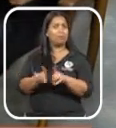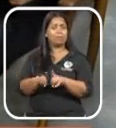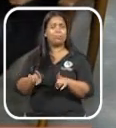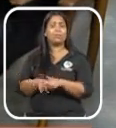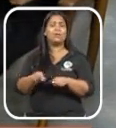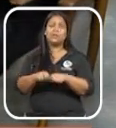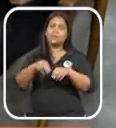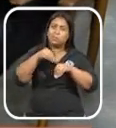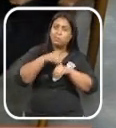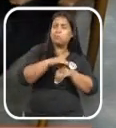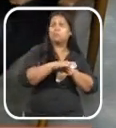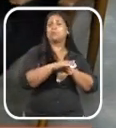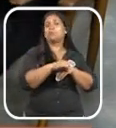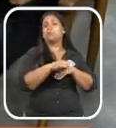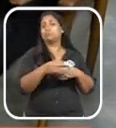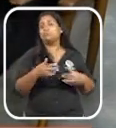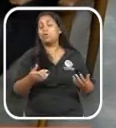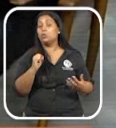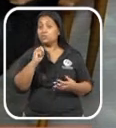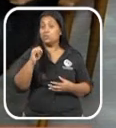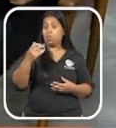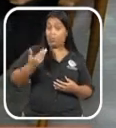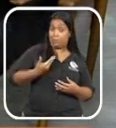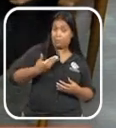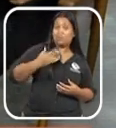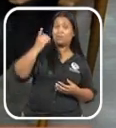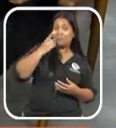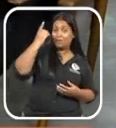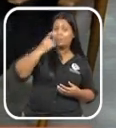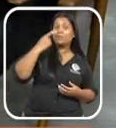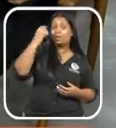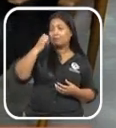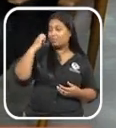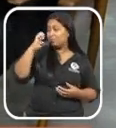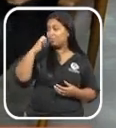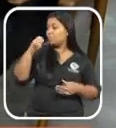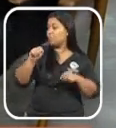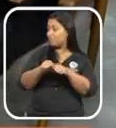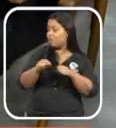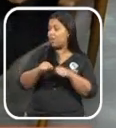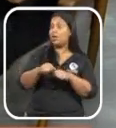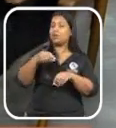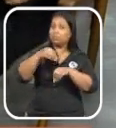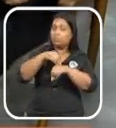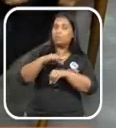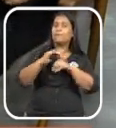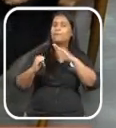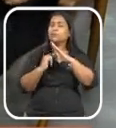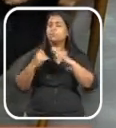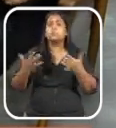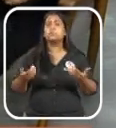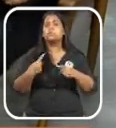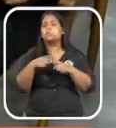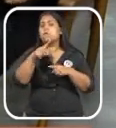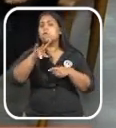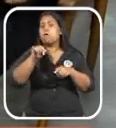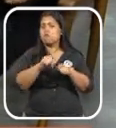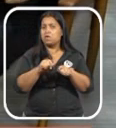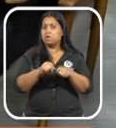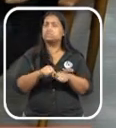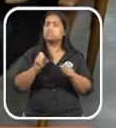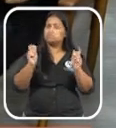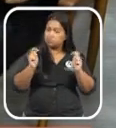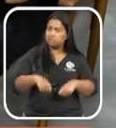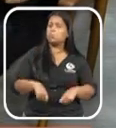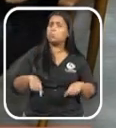que é deputado estadual com você, faz indicação aí para as instituições, por que que você não vai fazer se você tem prerrogativa também? Só que o que acontecia, por exemplo, no meu caso,